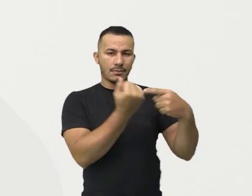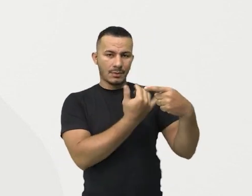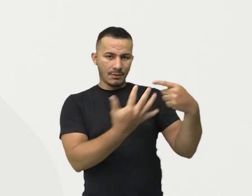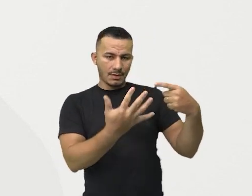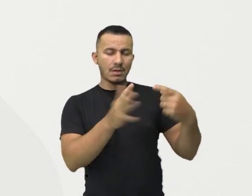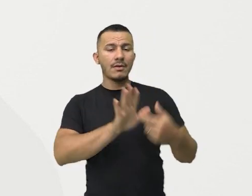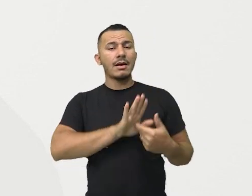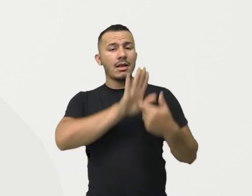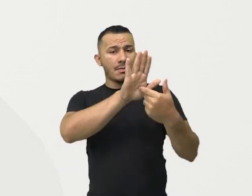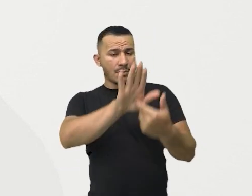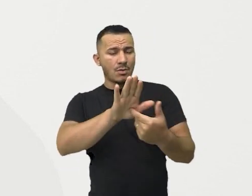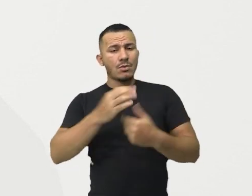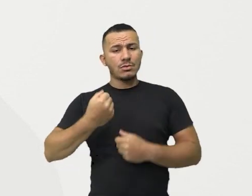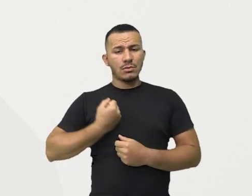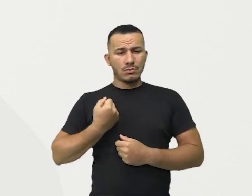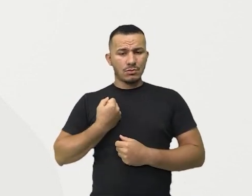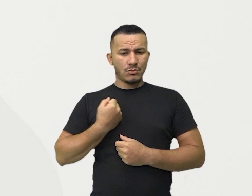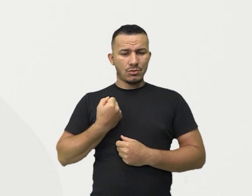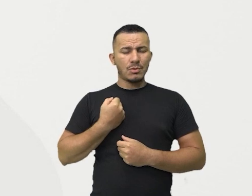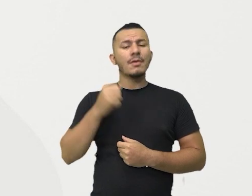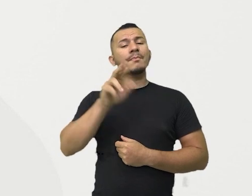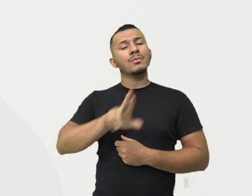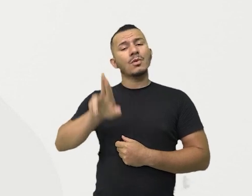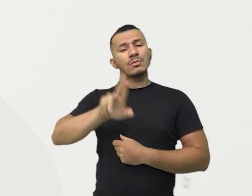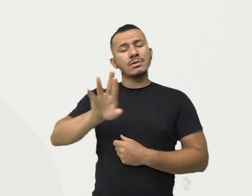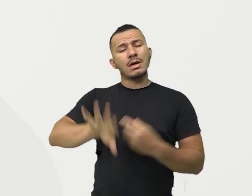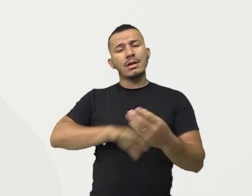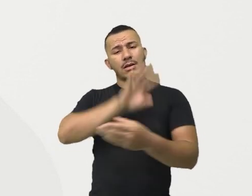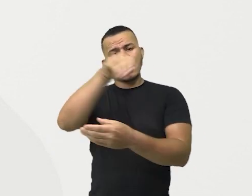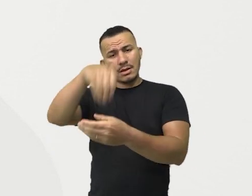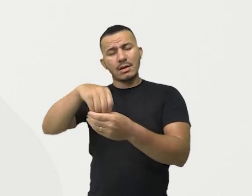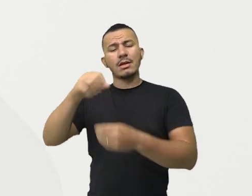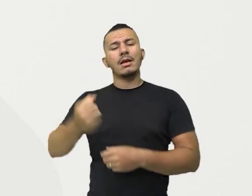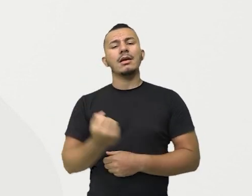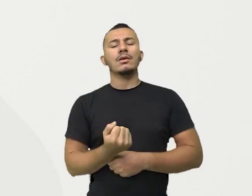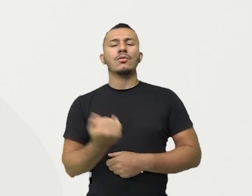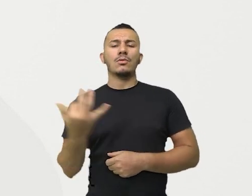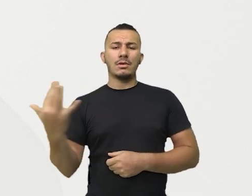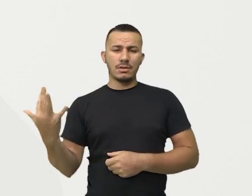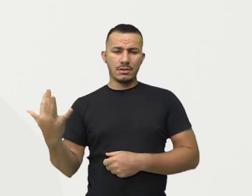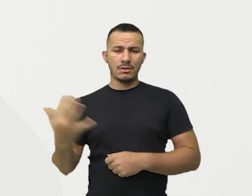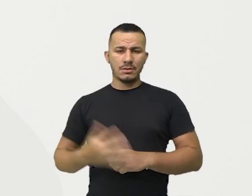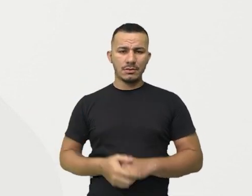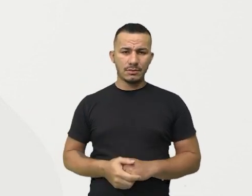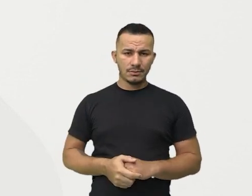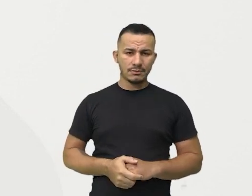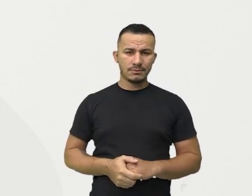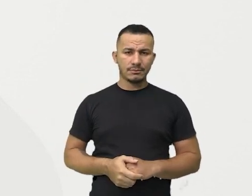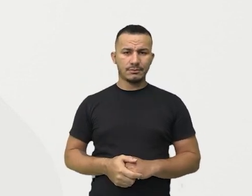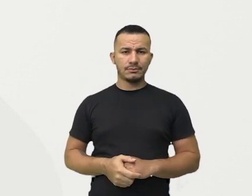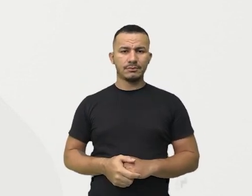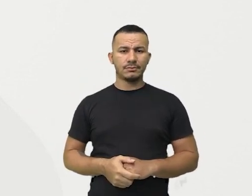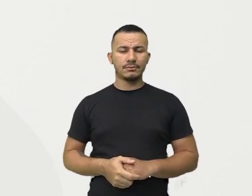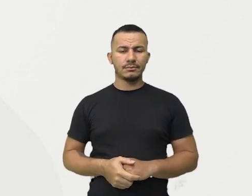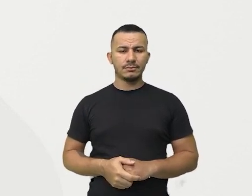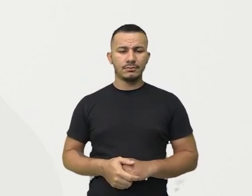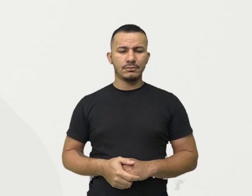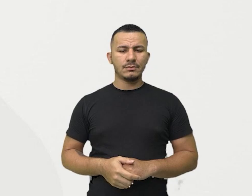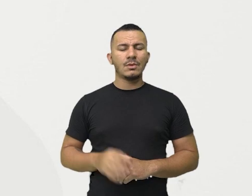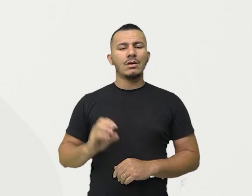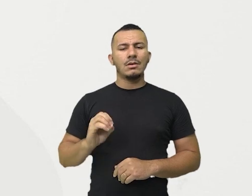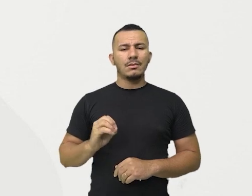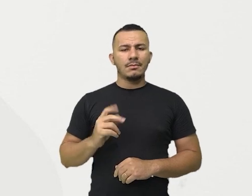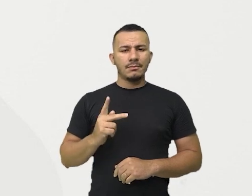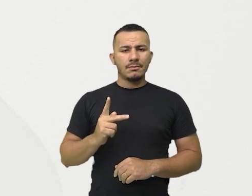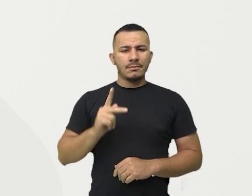um valor escalar aplicado a uma quantidade. Ou seja, esse